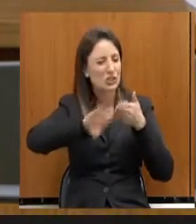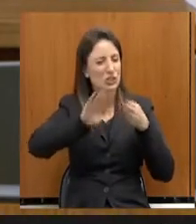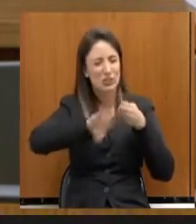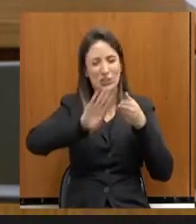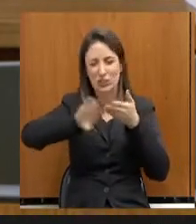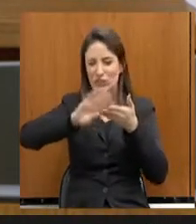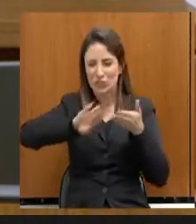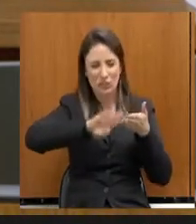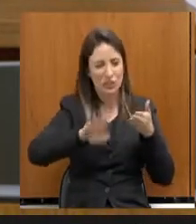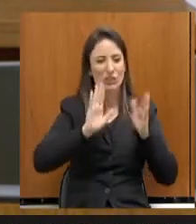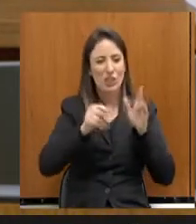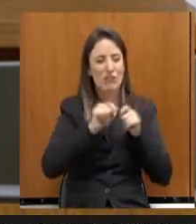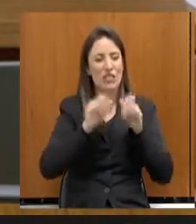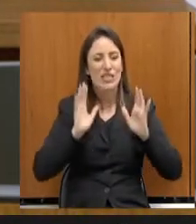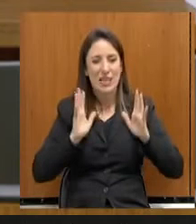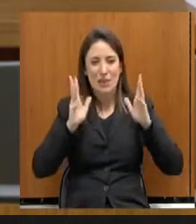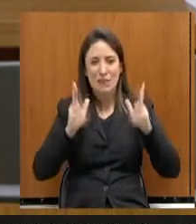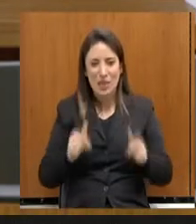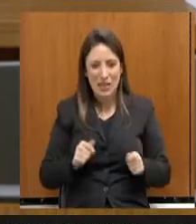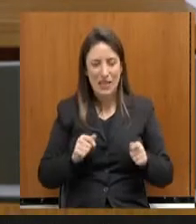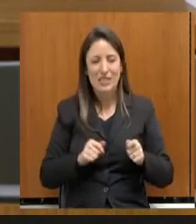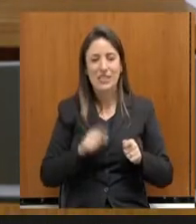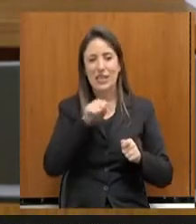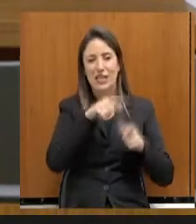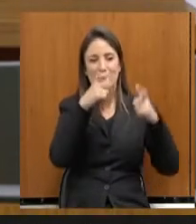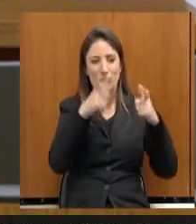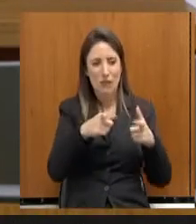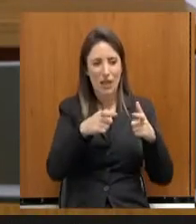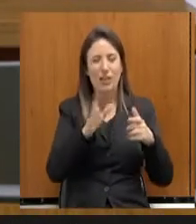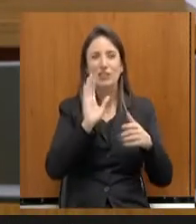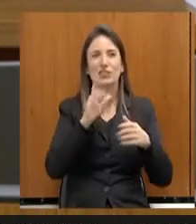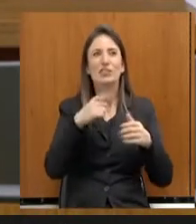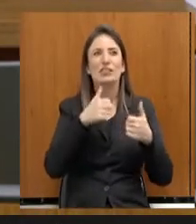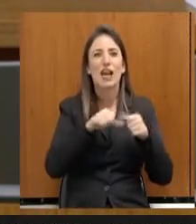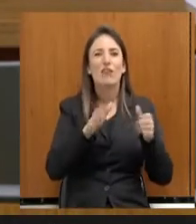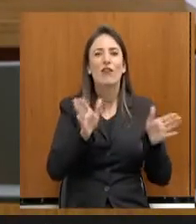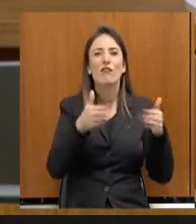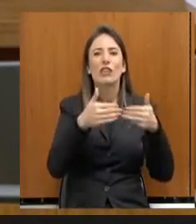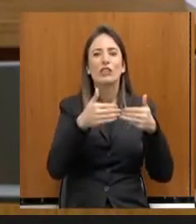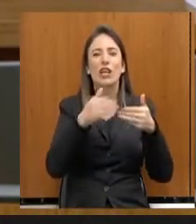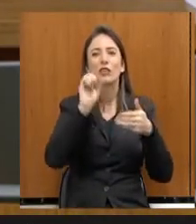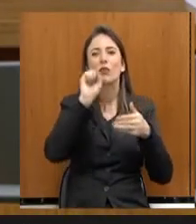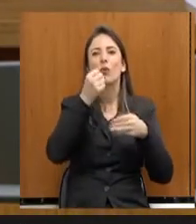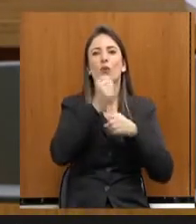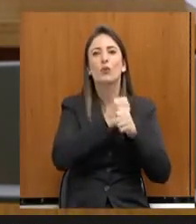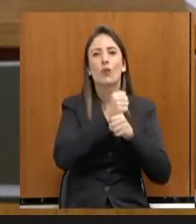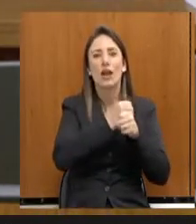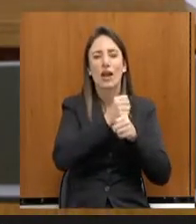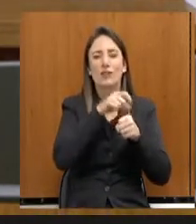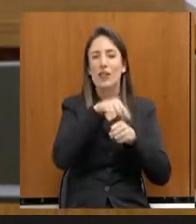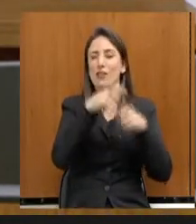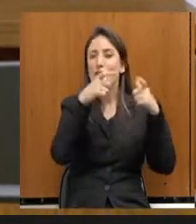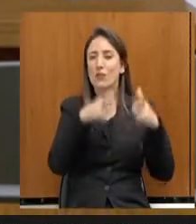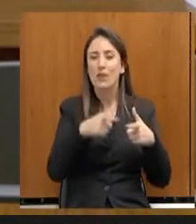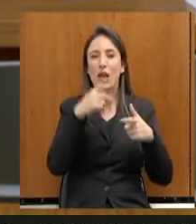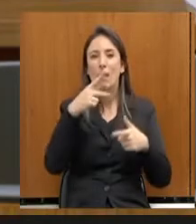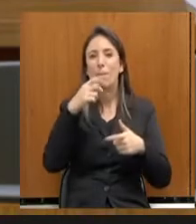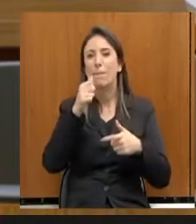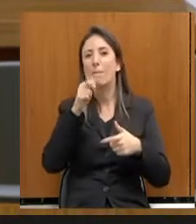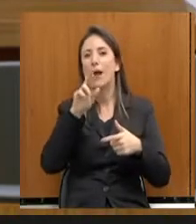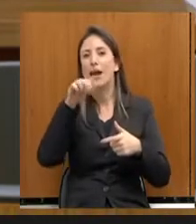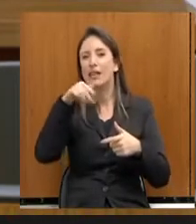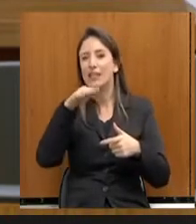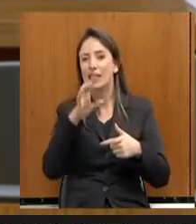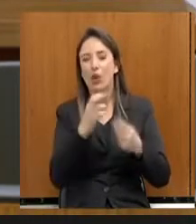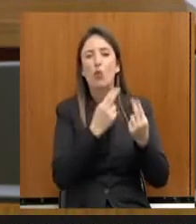nesta unidade de conservação que estava fechada a 8 anos é um parque Urbano super importante para o município e